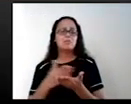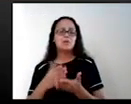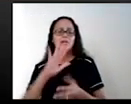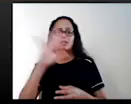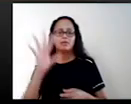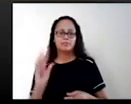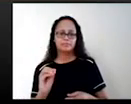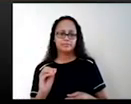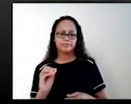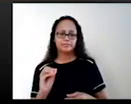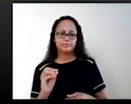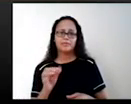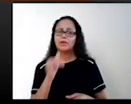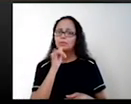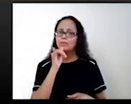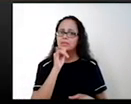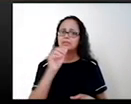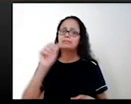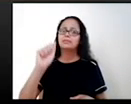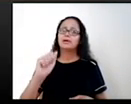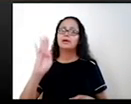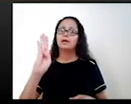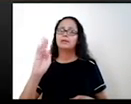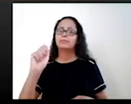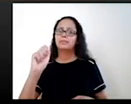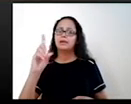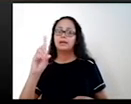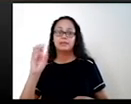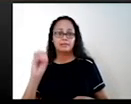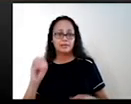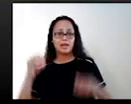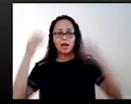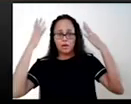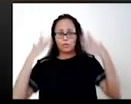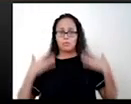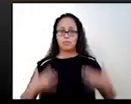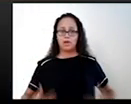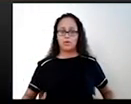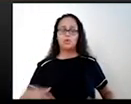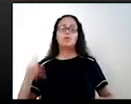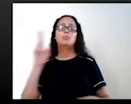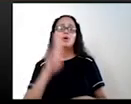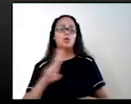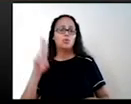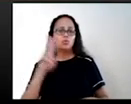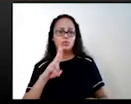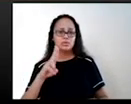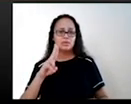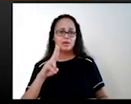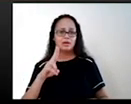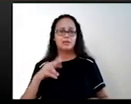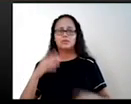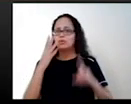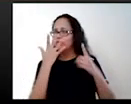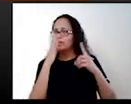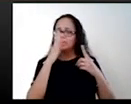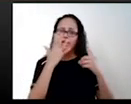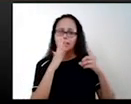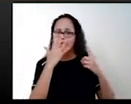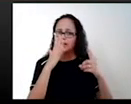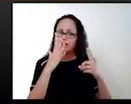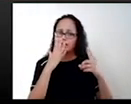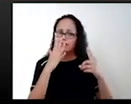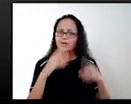um abadá. Então, abadá é muito comum hein, como uma túnica, uma blusa, é muito usado em carnaval, por exemplo, blocos, eles usam o